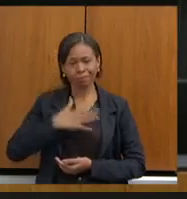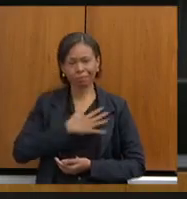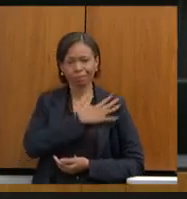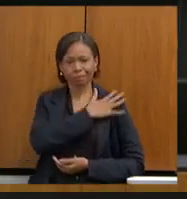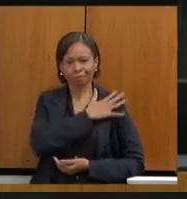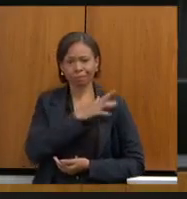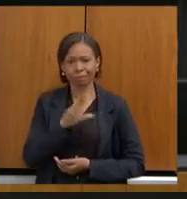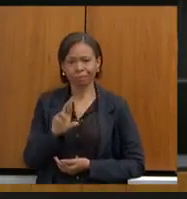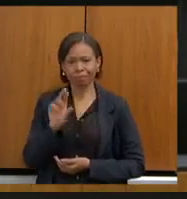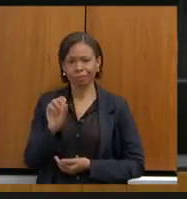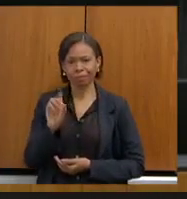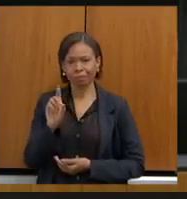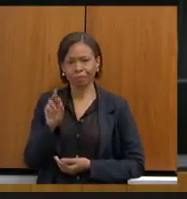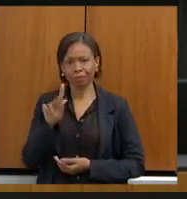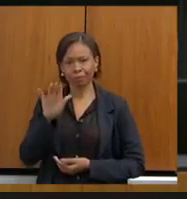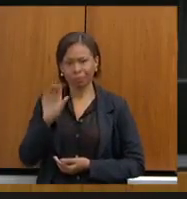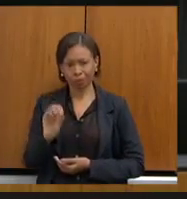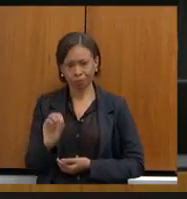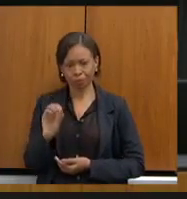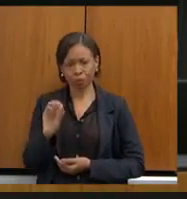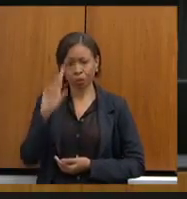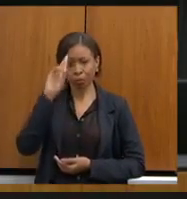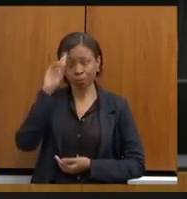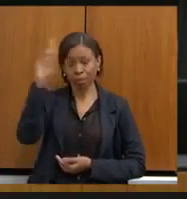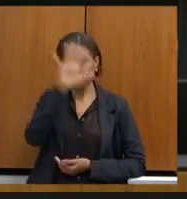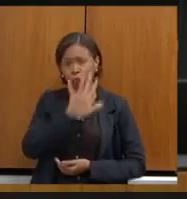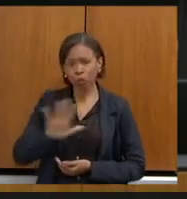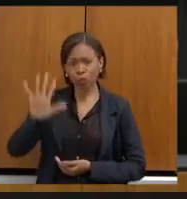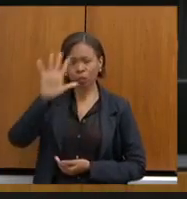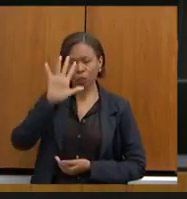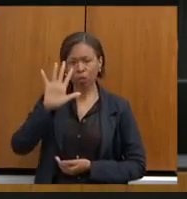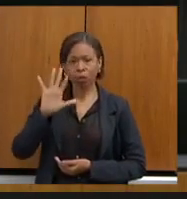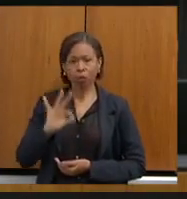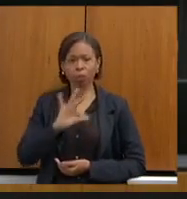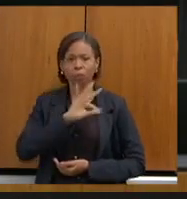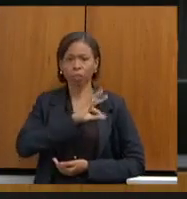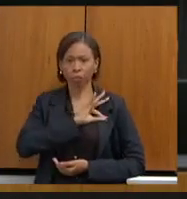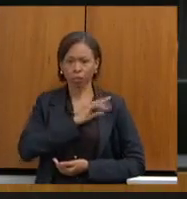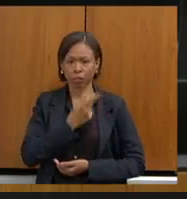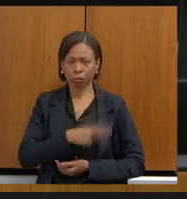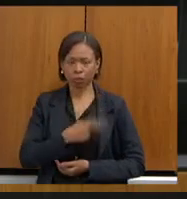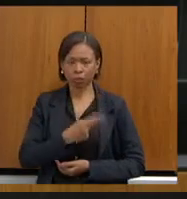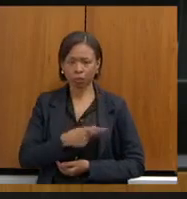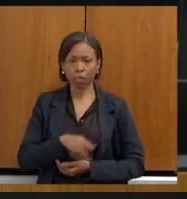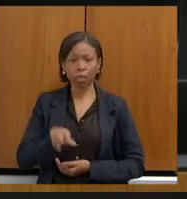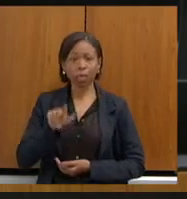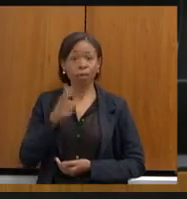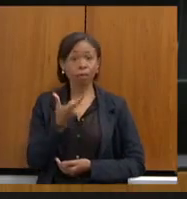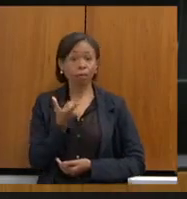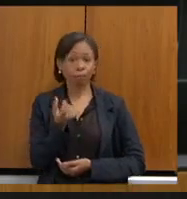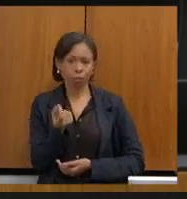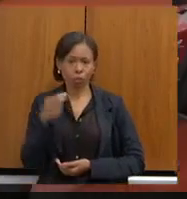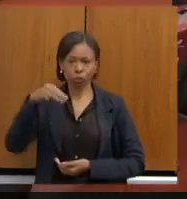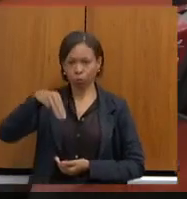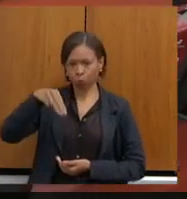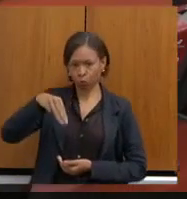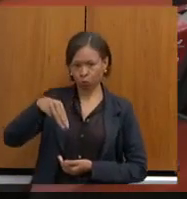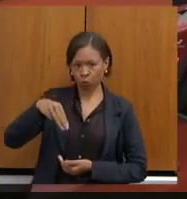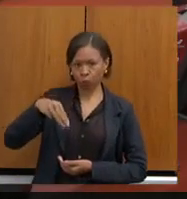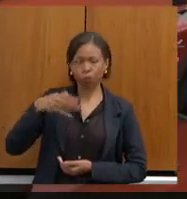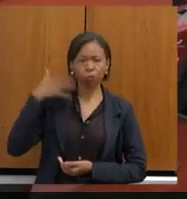PM Rodrigo de Souza Rodrigues Comandante Geral da Polícia Militar que disporá de até 20 minutos para sua exposição